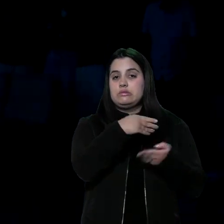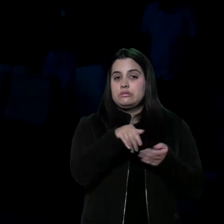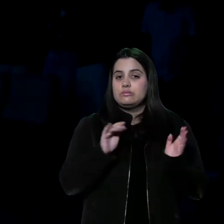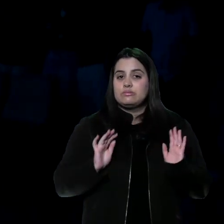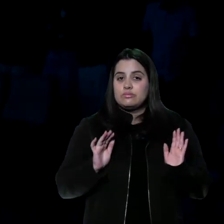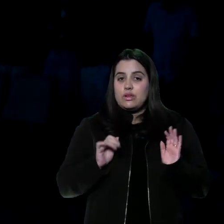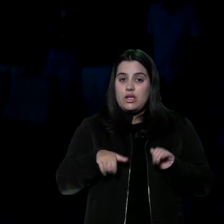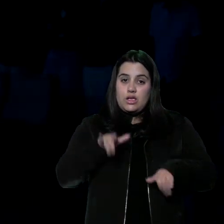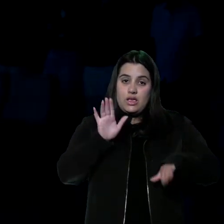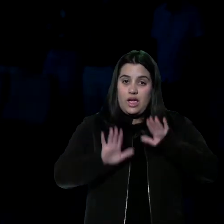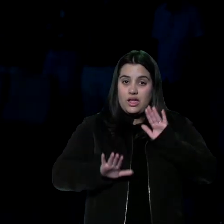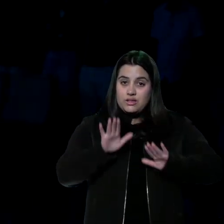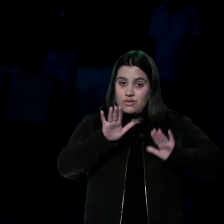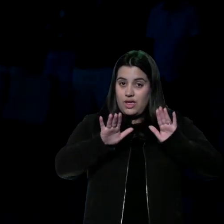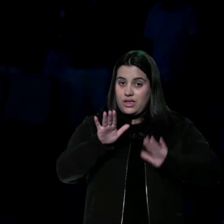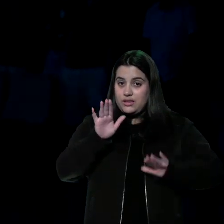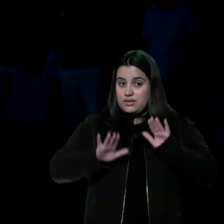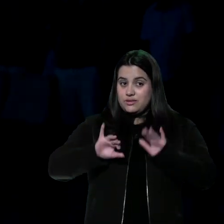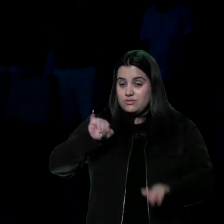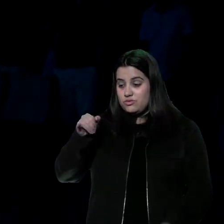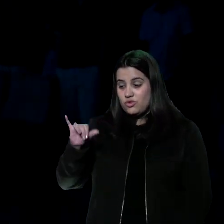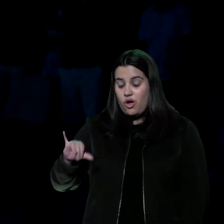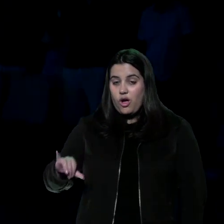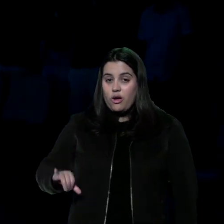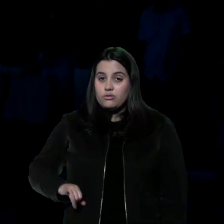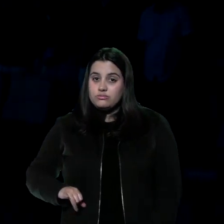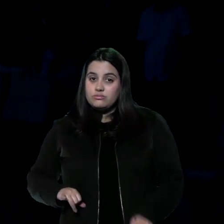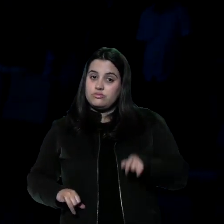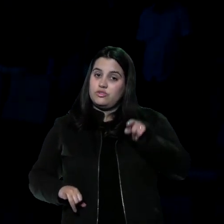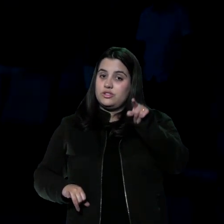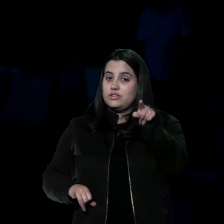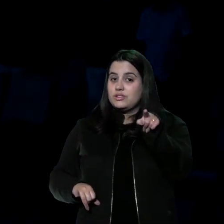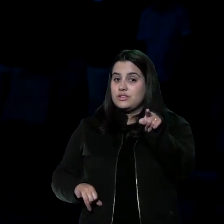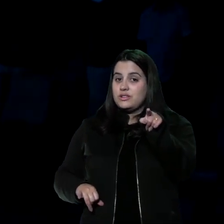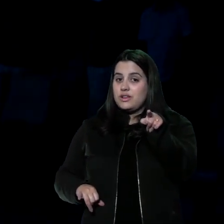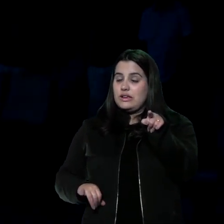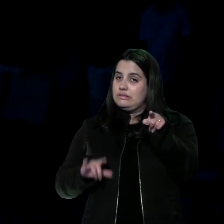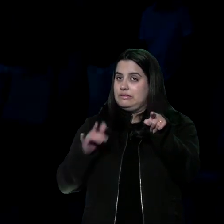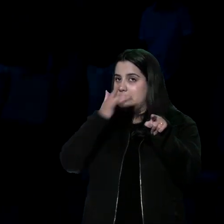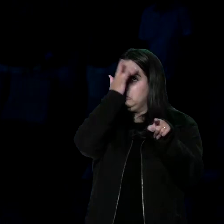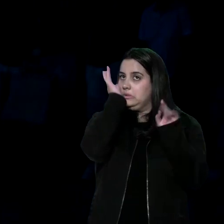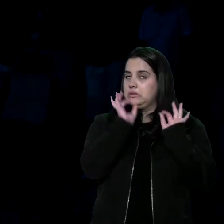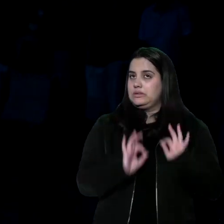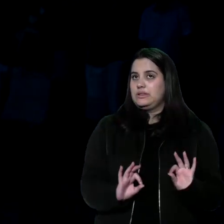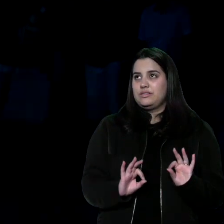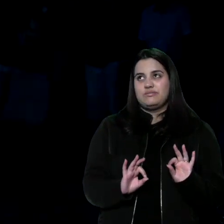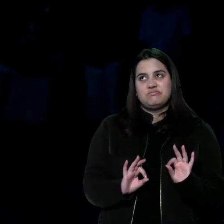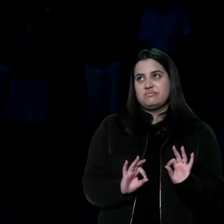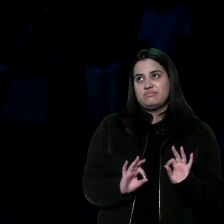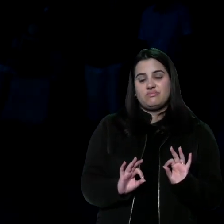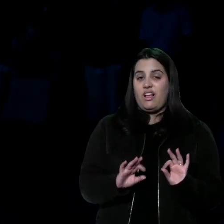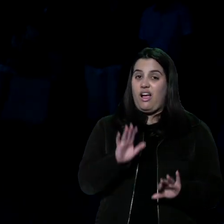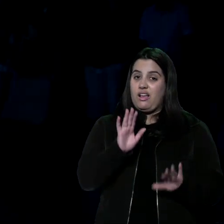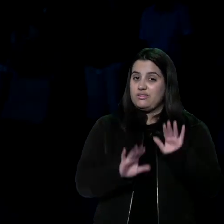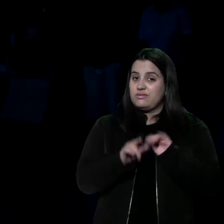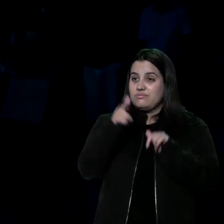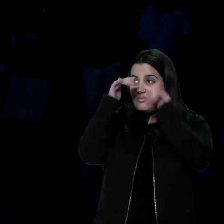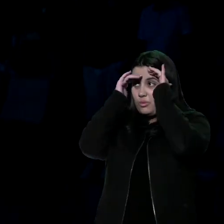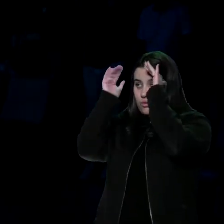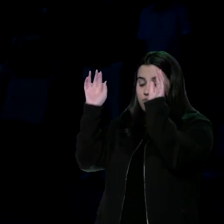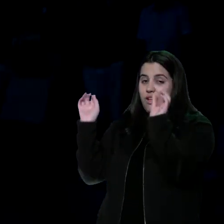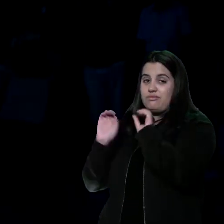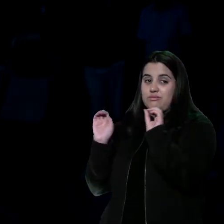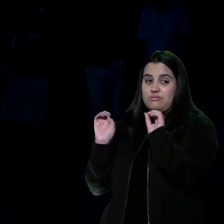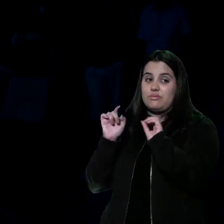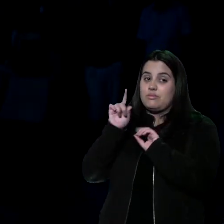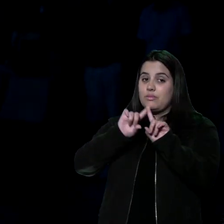E talvez diferente de Jó, você não é alguém justo diante de Deus. E você